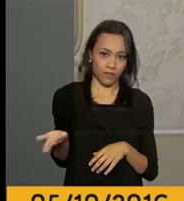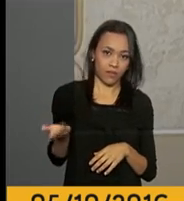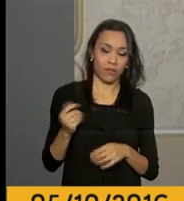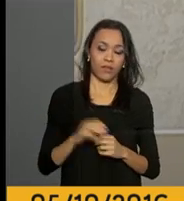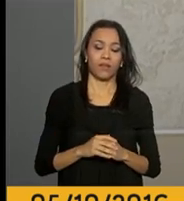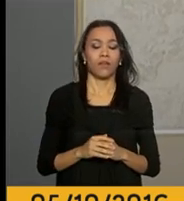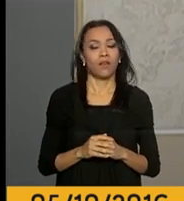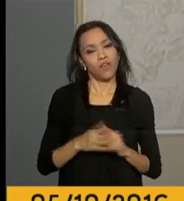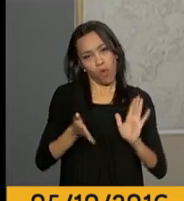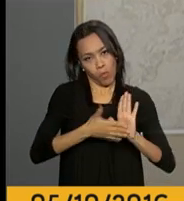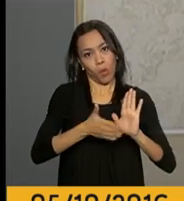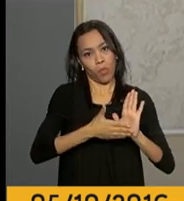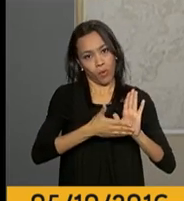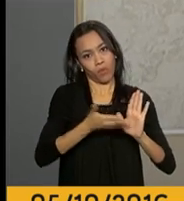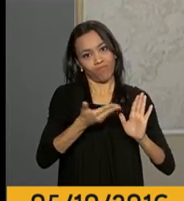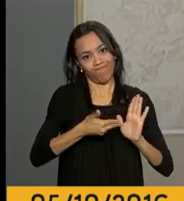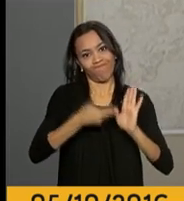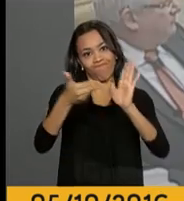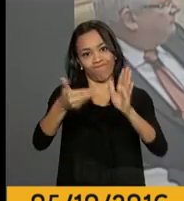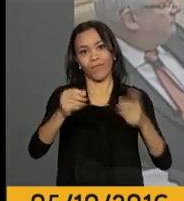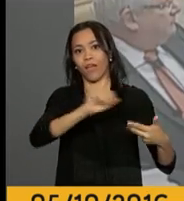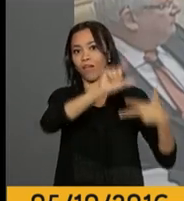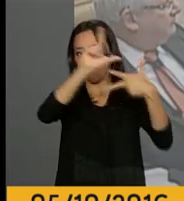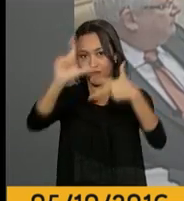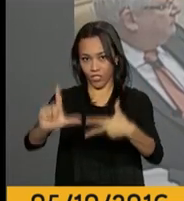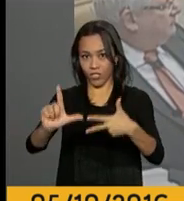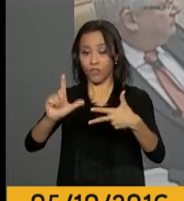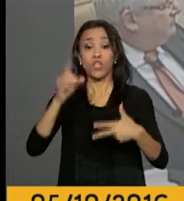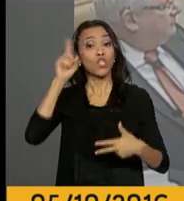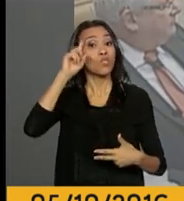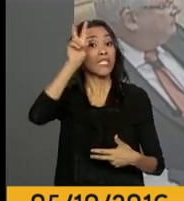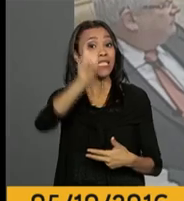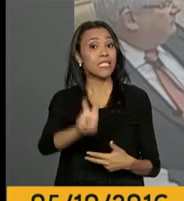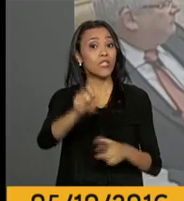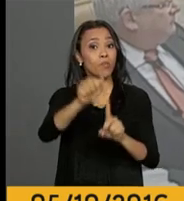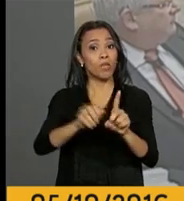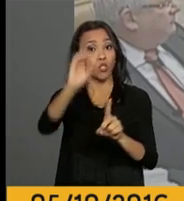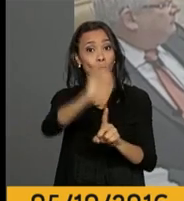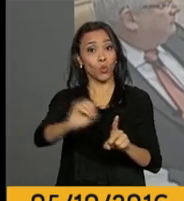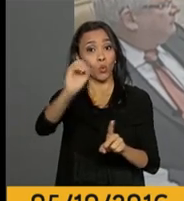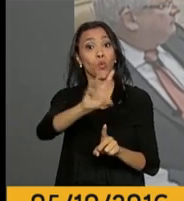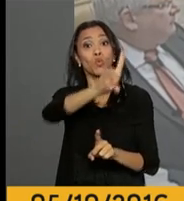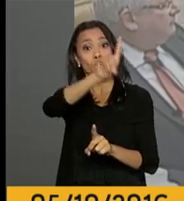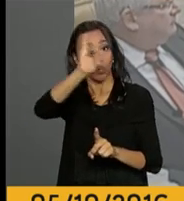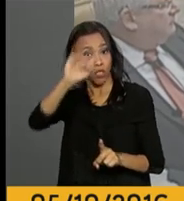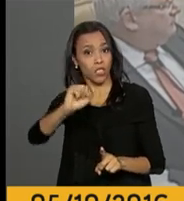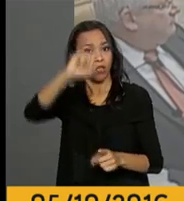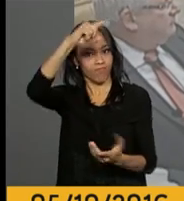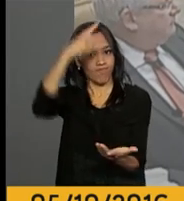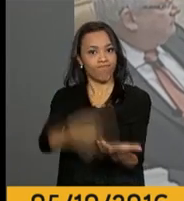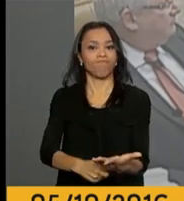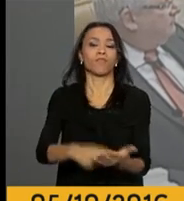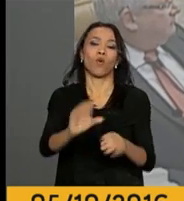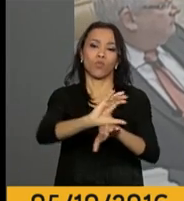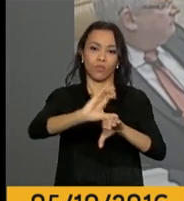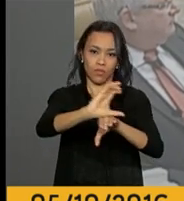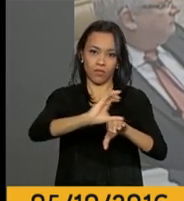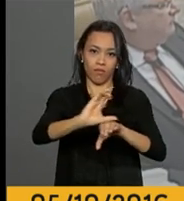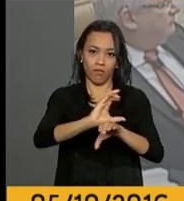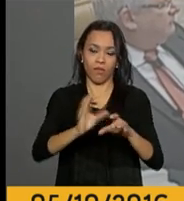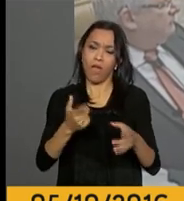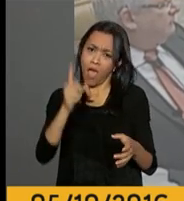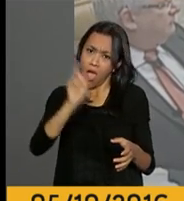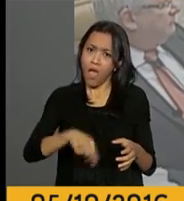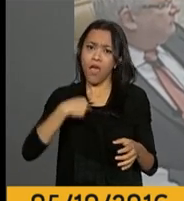vou sugerir isto ao legislativo que se proponha o dia 5 de outubro como o dia da constituição E isto é fundamental